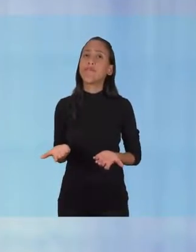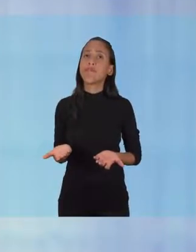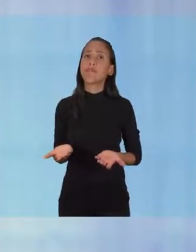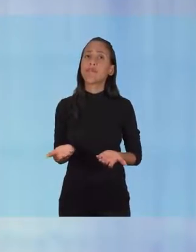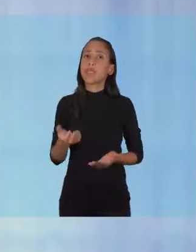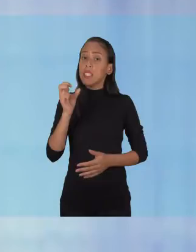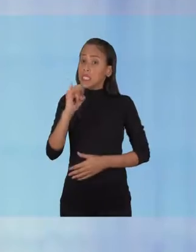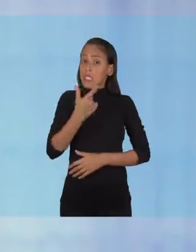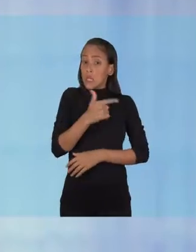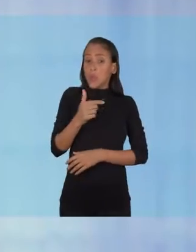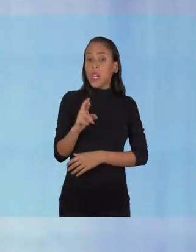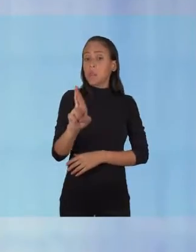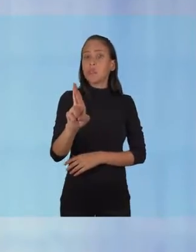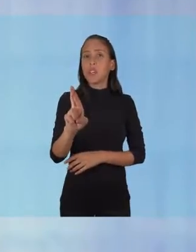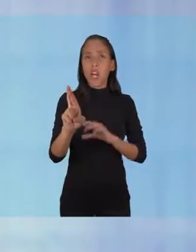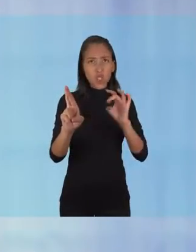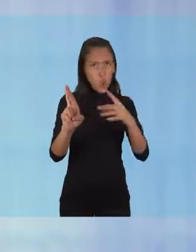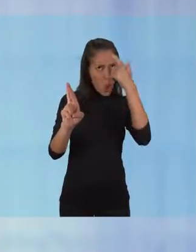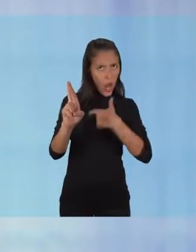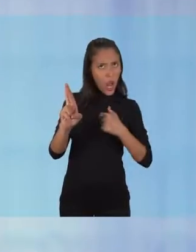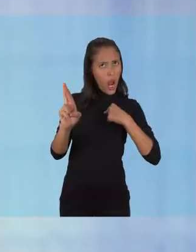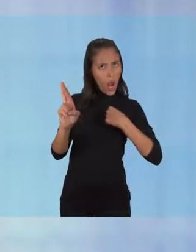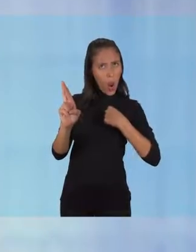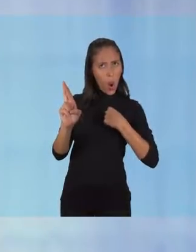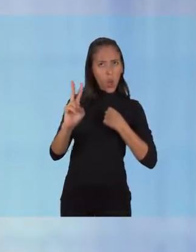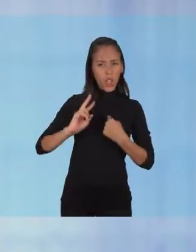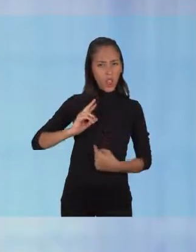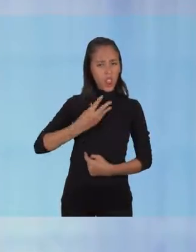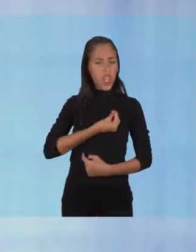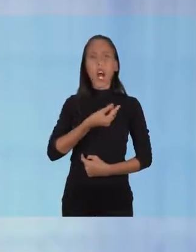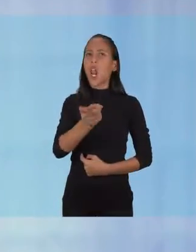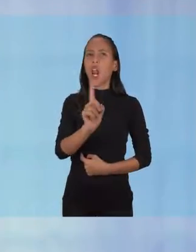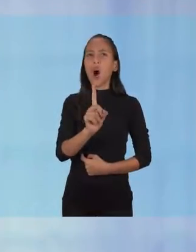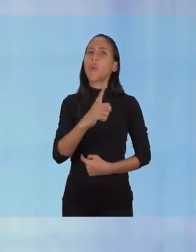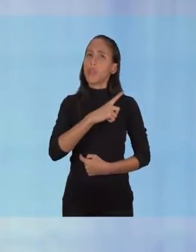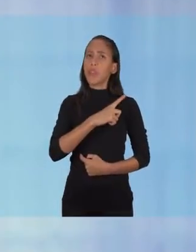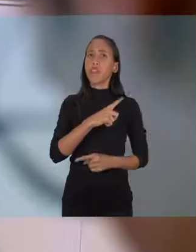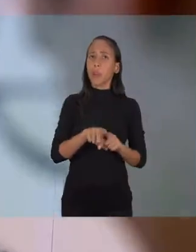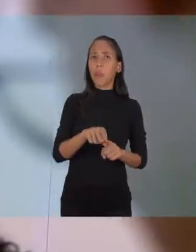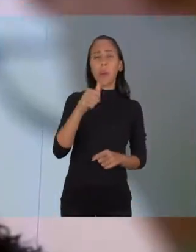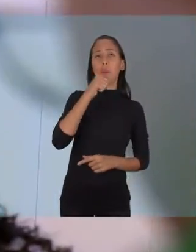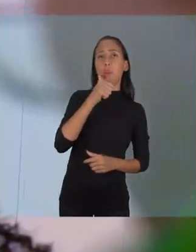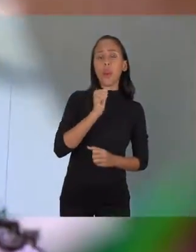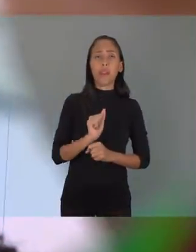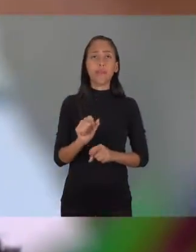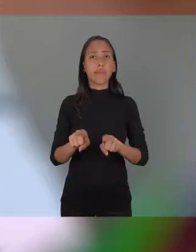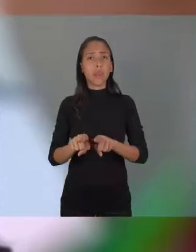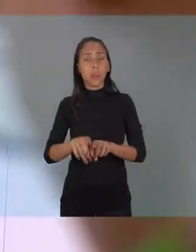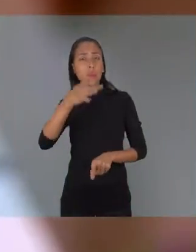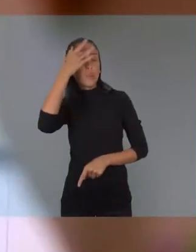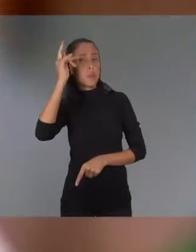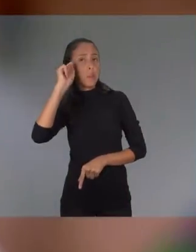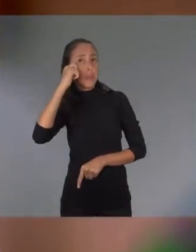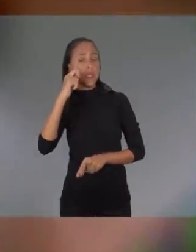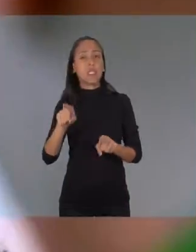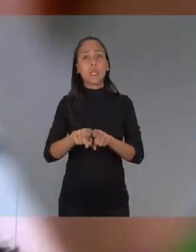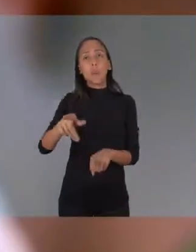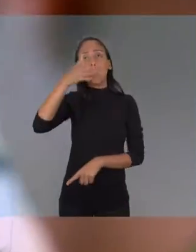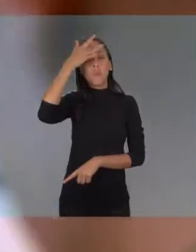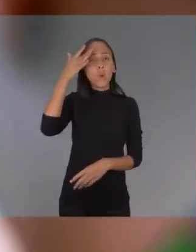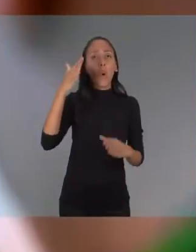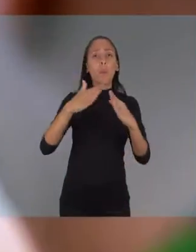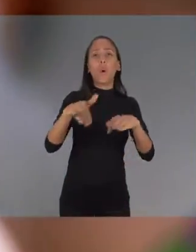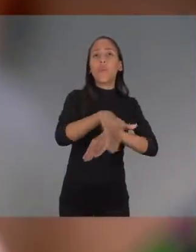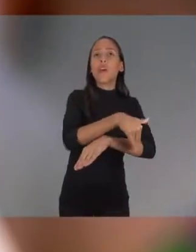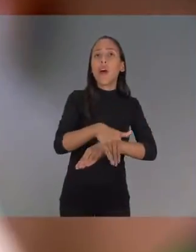ter representatividade não é só na minha condição trans. Ainda é a mulher, ainda é o negro, ainda é o morador que está em